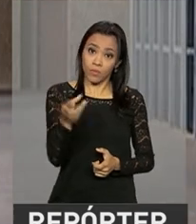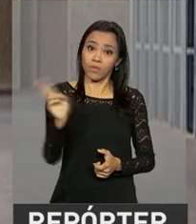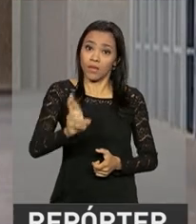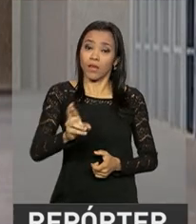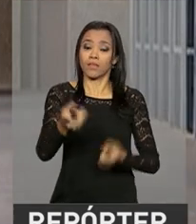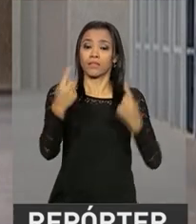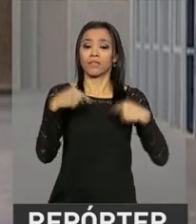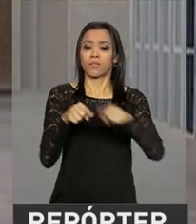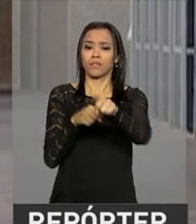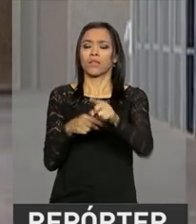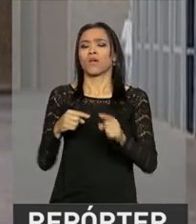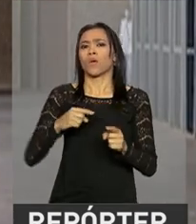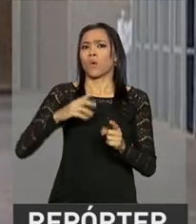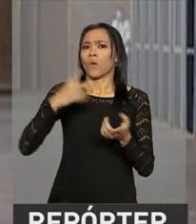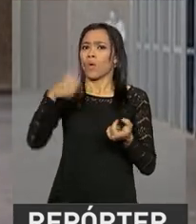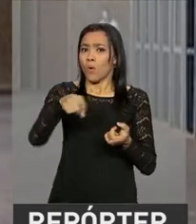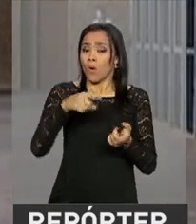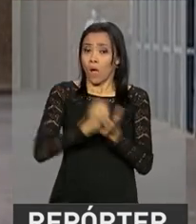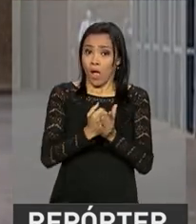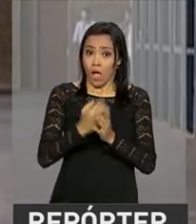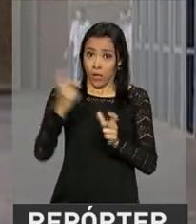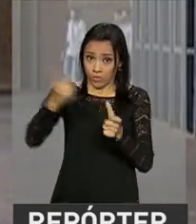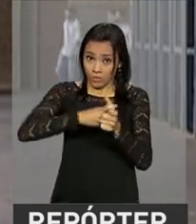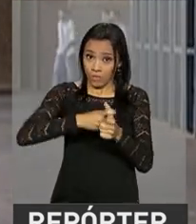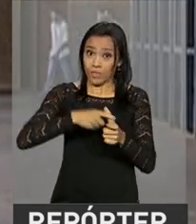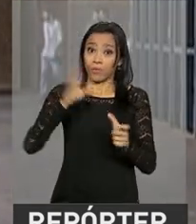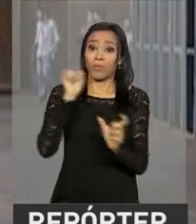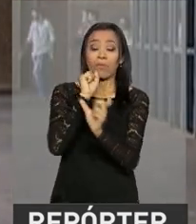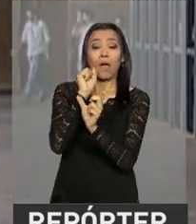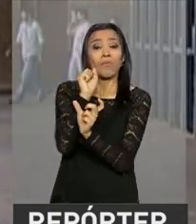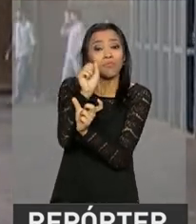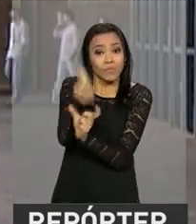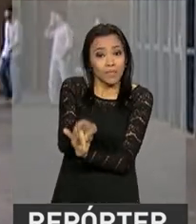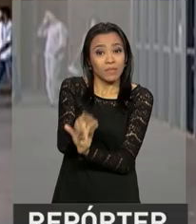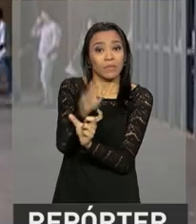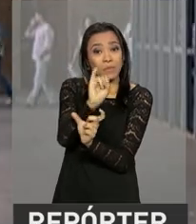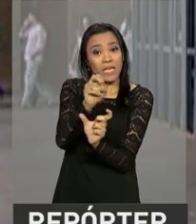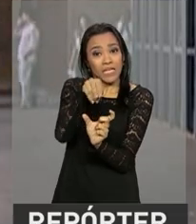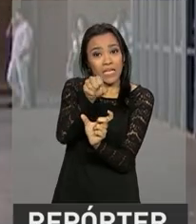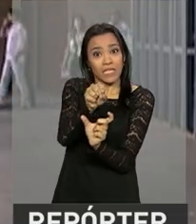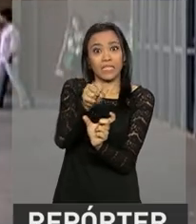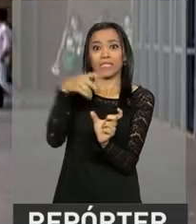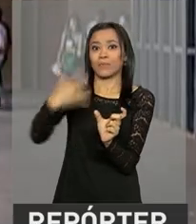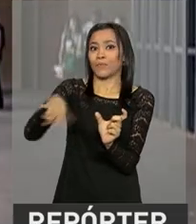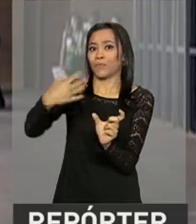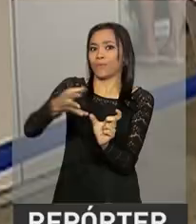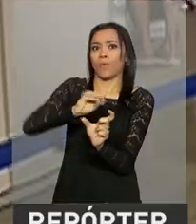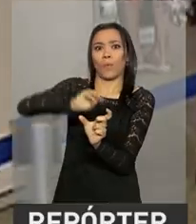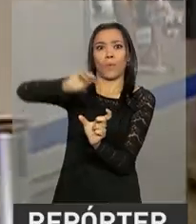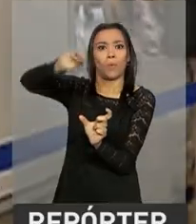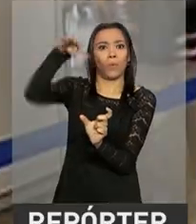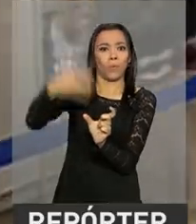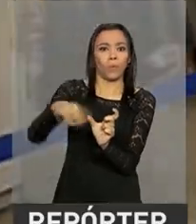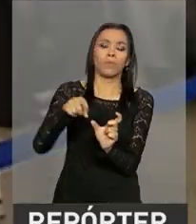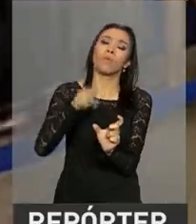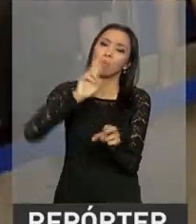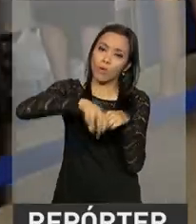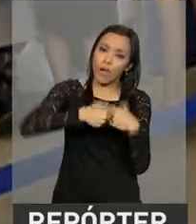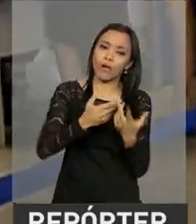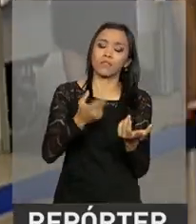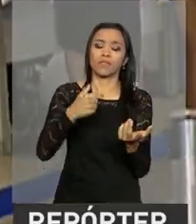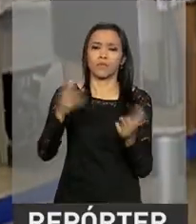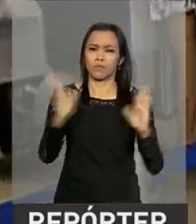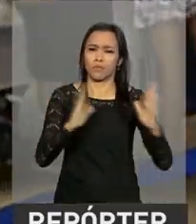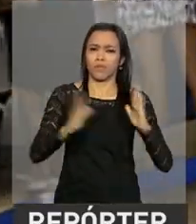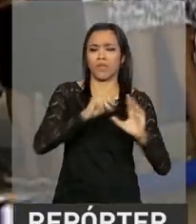crescimento da despesa com a Previdência Social foi apontado como um dos principais fatores para essa conta estar no vermelho. No acumulado de janeiro